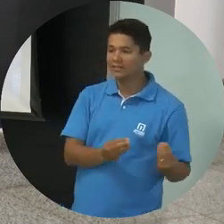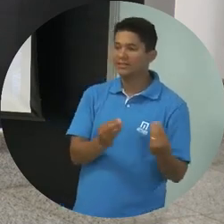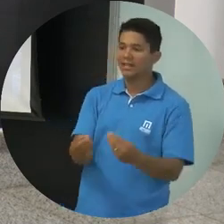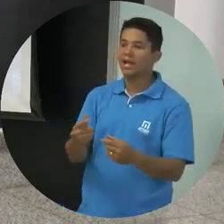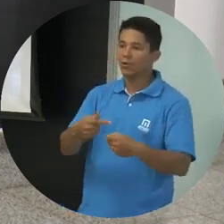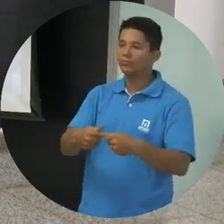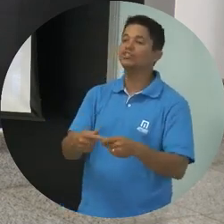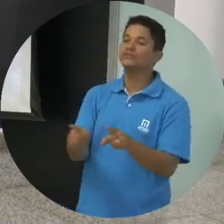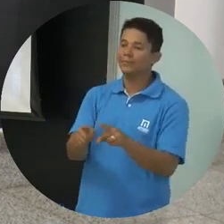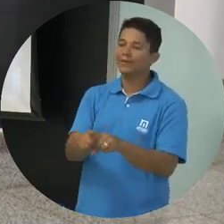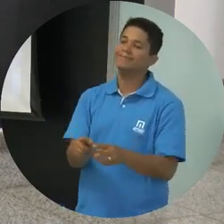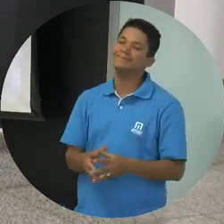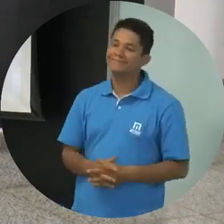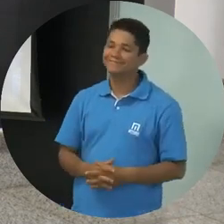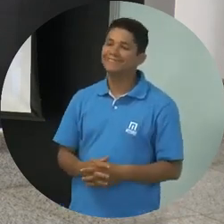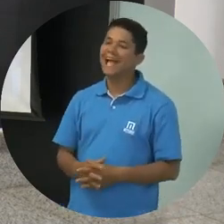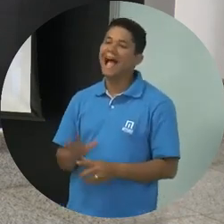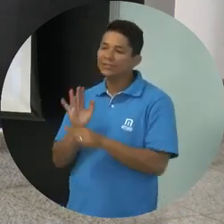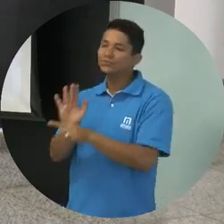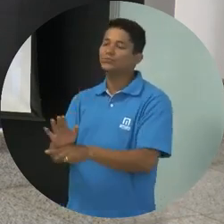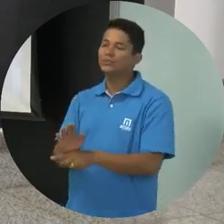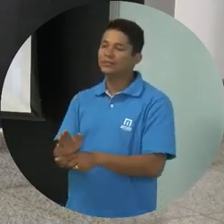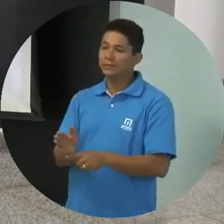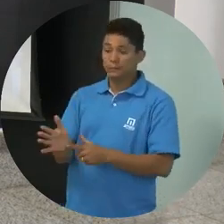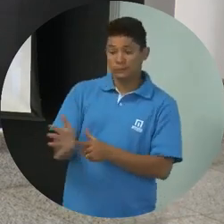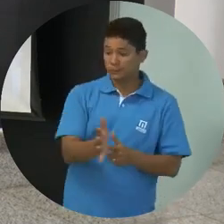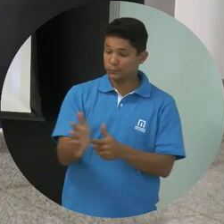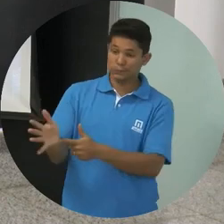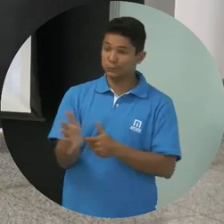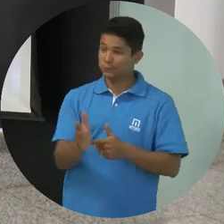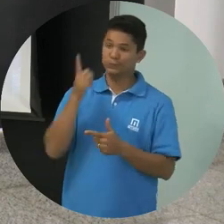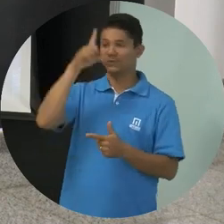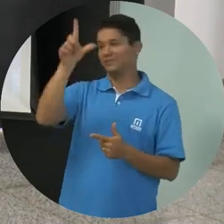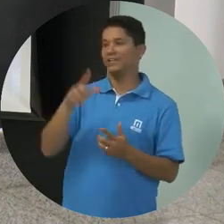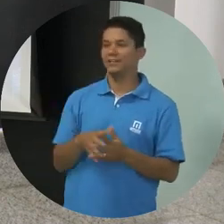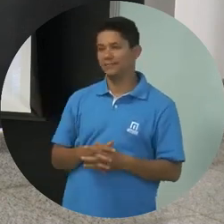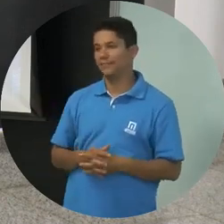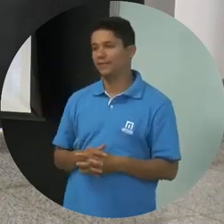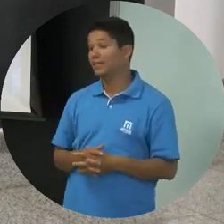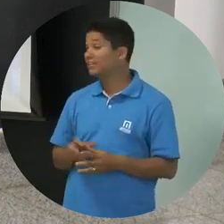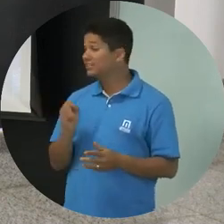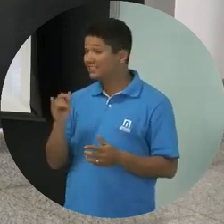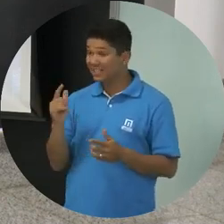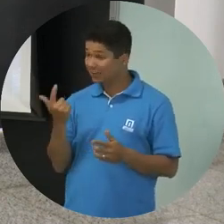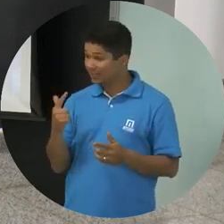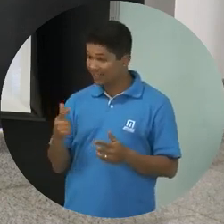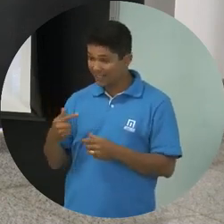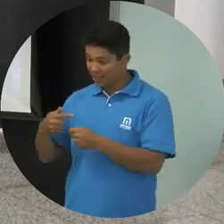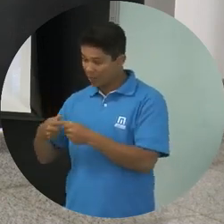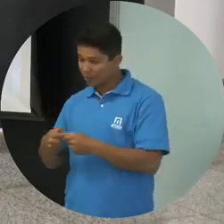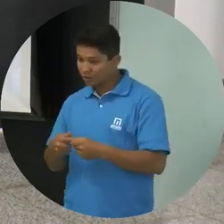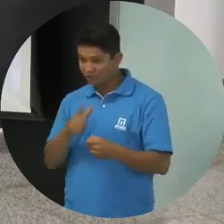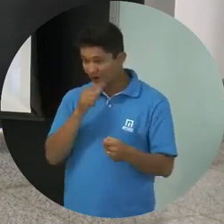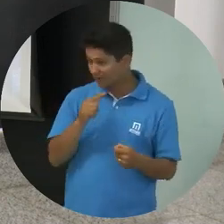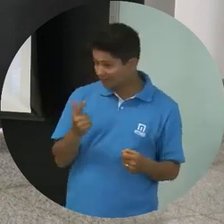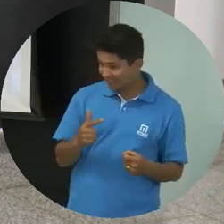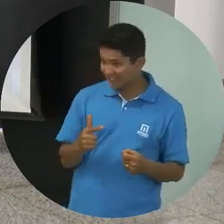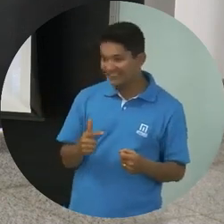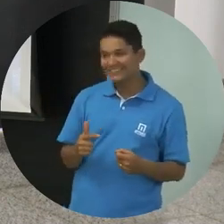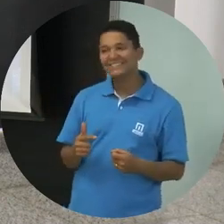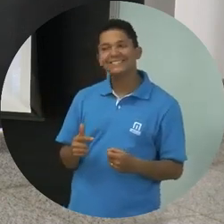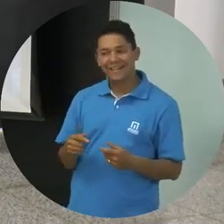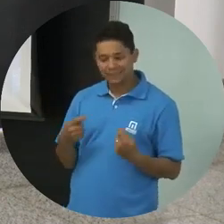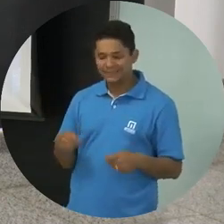viabiliza muito a aplicação do hidrojateamento, da hidrodemolição. Quando você não tem os dois, isso já tem que começar a ser mais